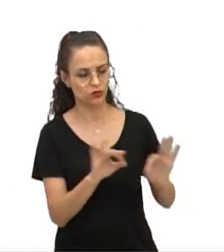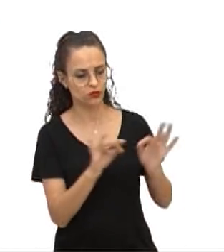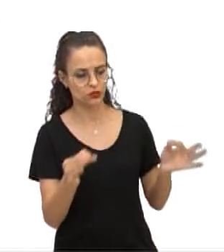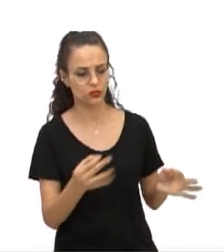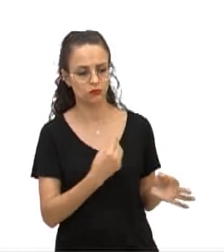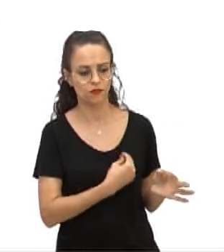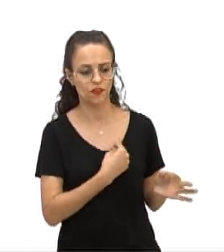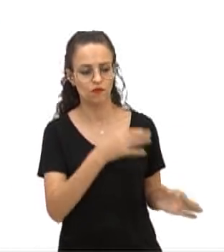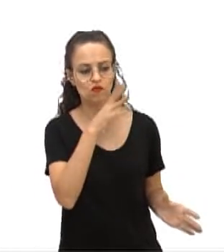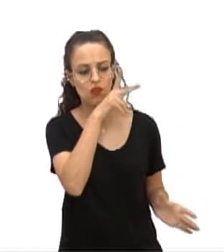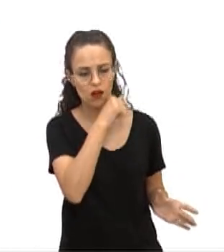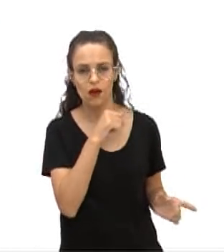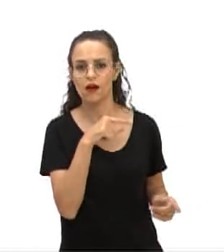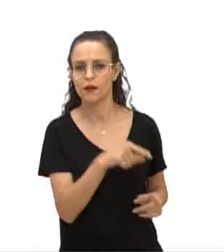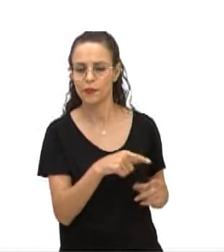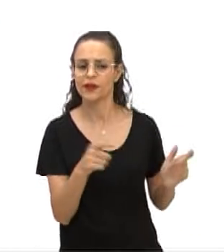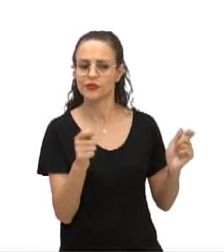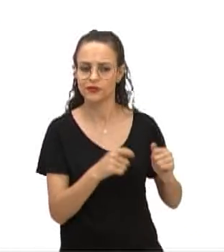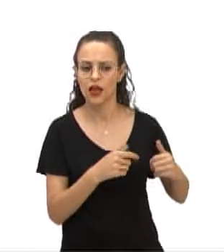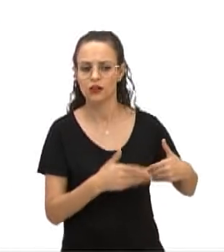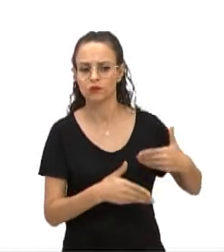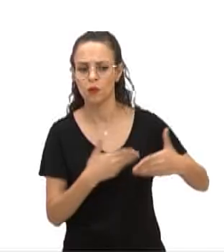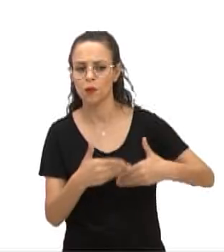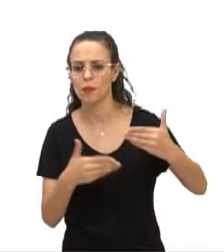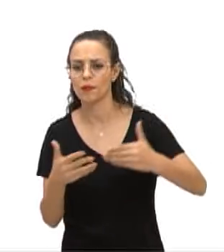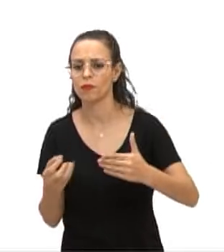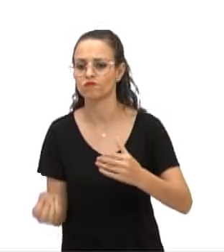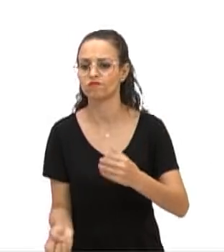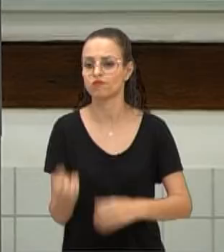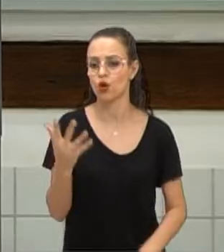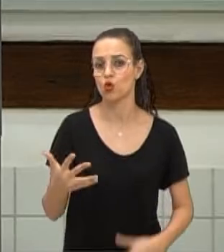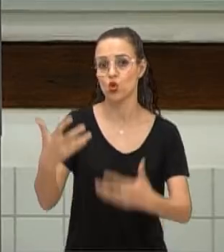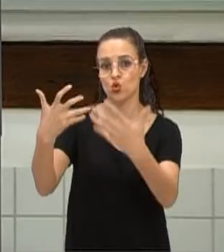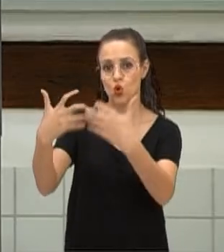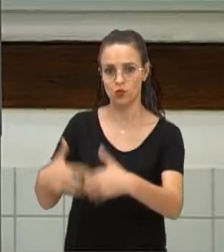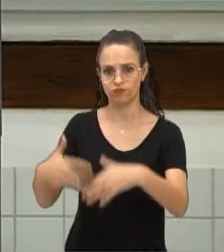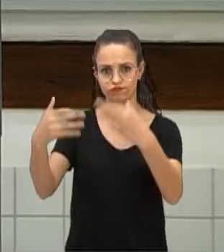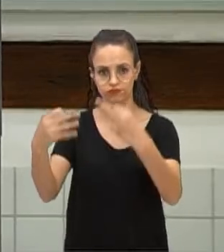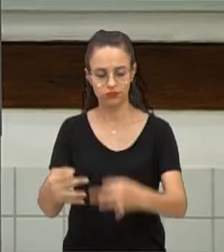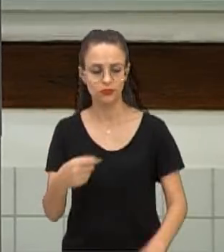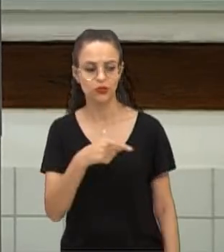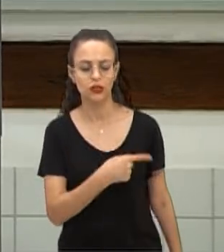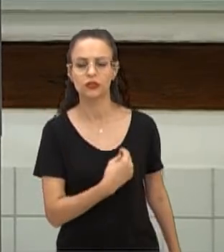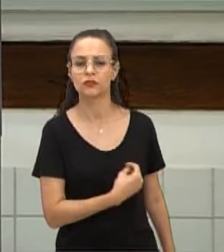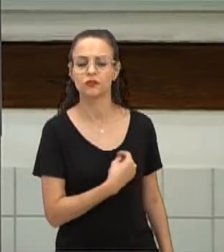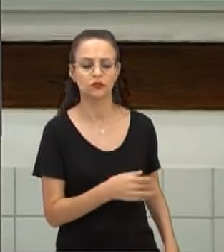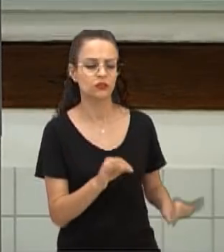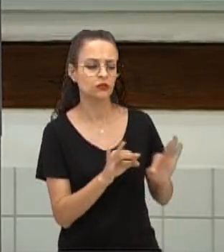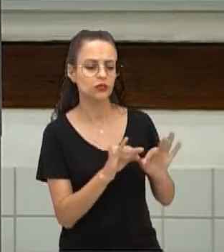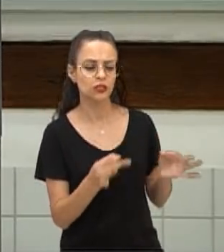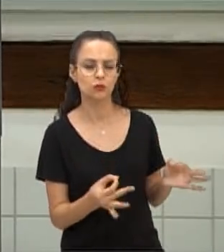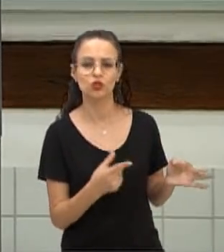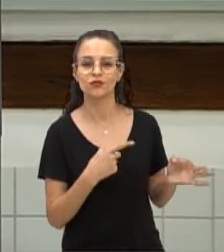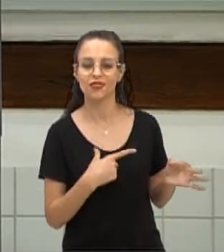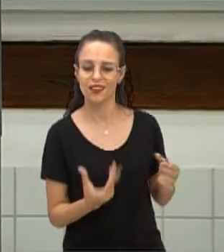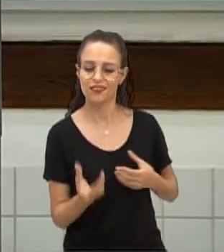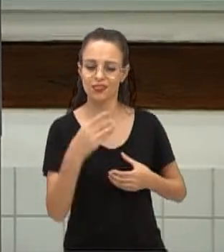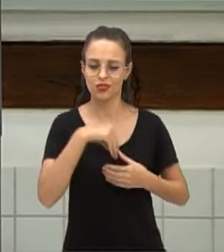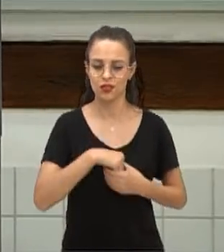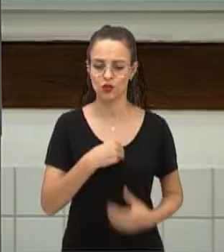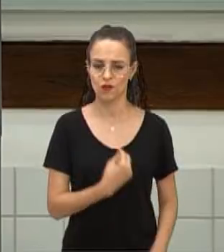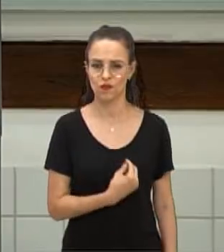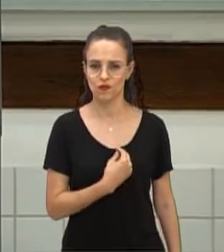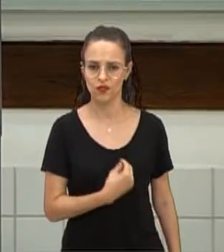têm a capacidade de originar um mais complexo, né? Segundo ele, os seres mais simples tinham um tal do vitalismo, e